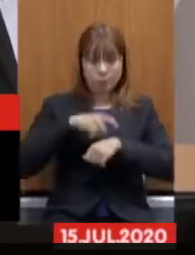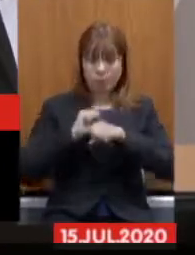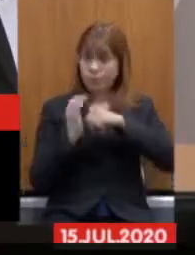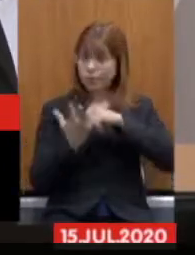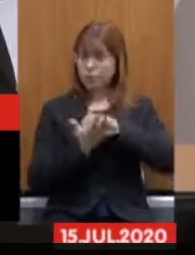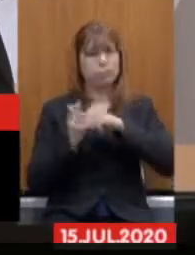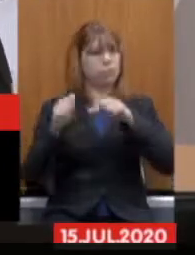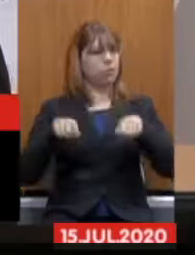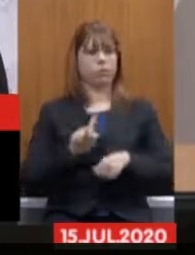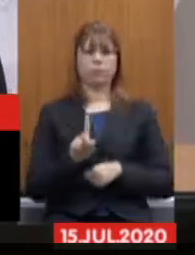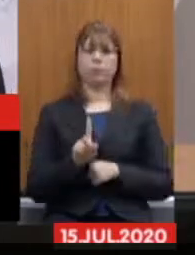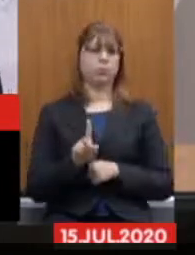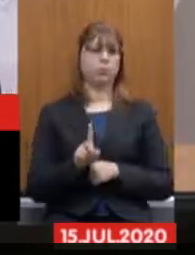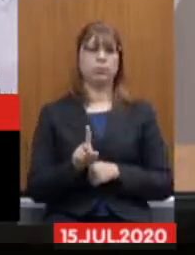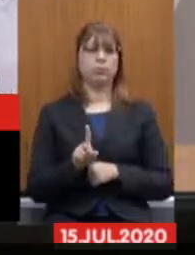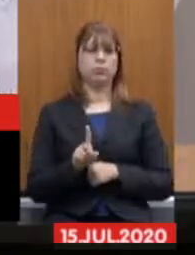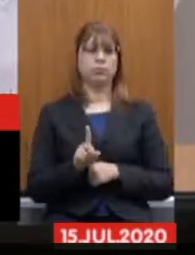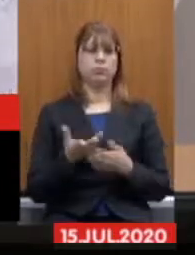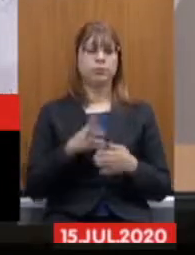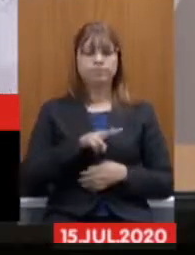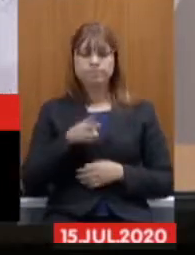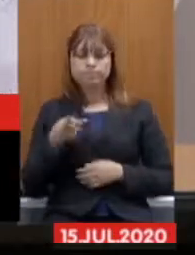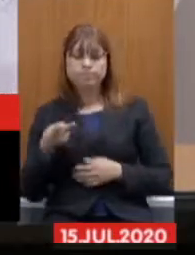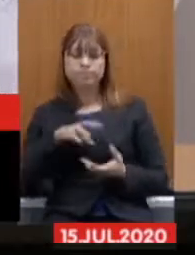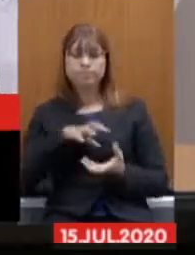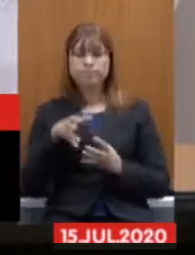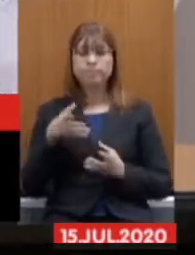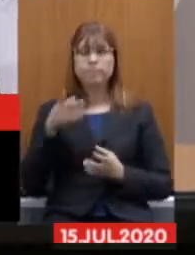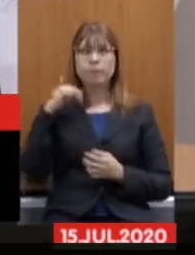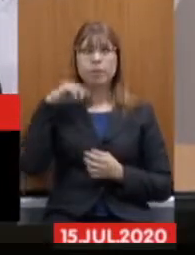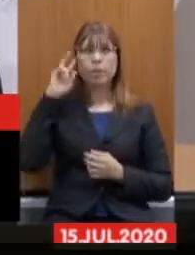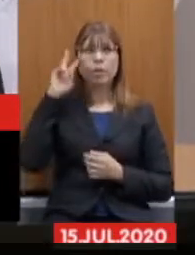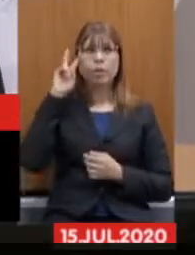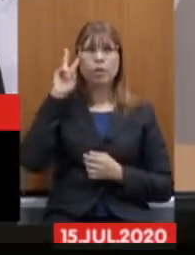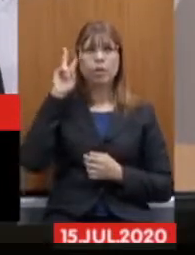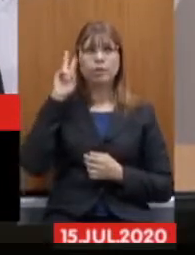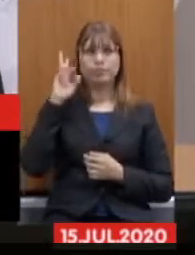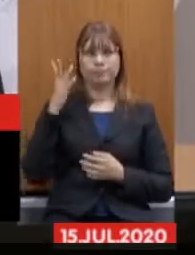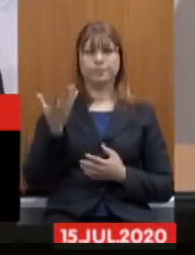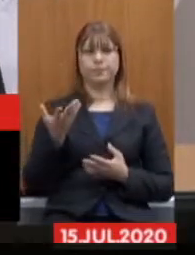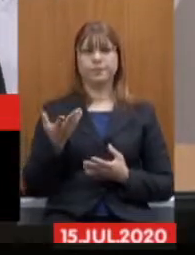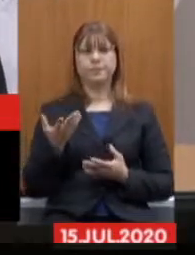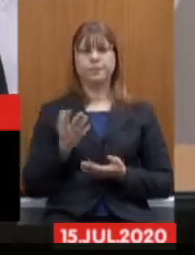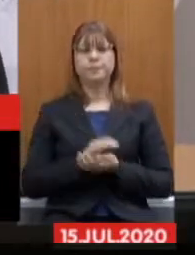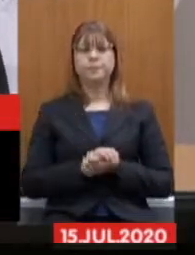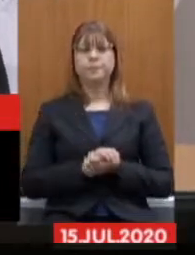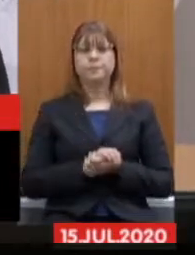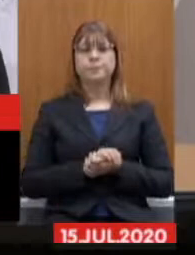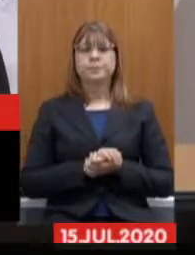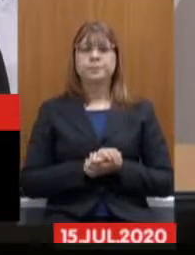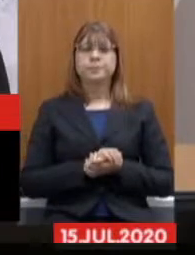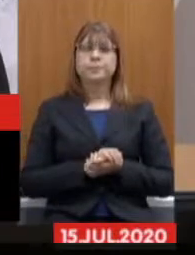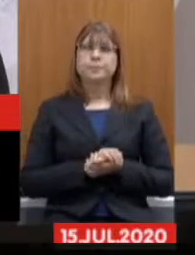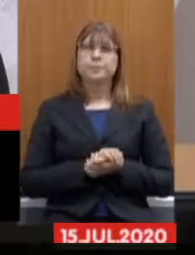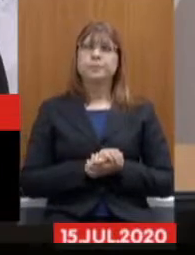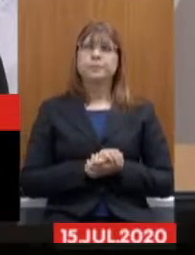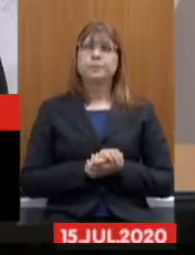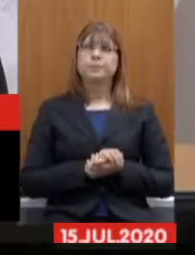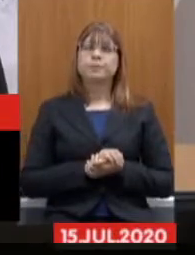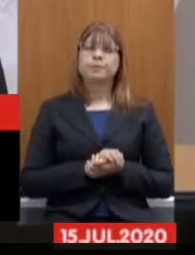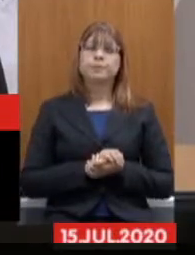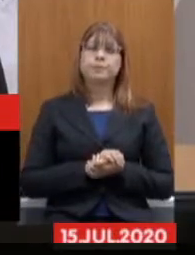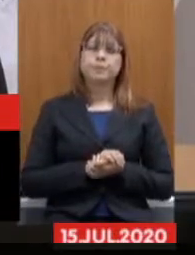e sobre o período de transição transição me lembra aqui de forma contrária é aquela